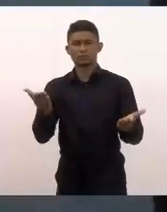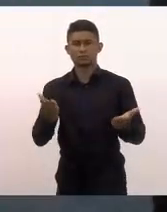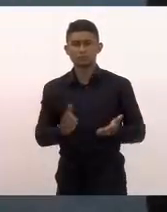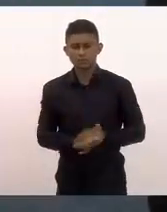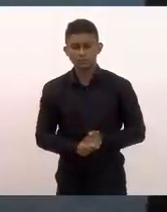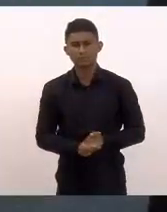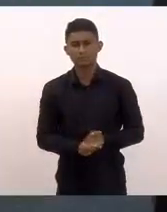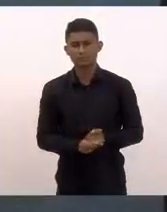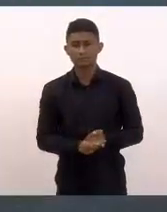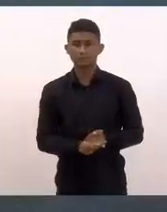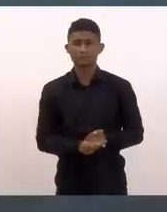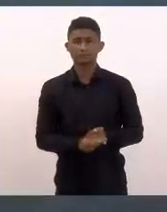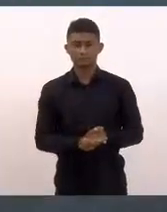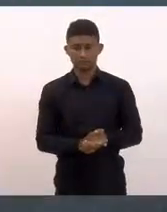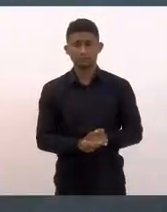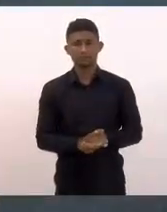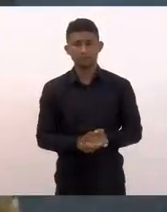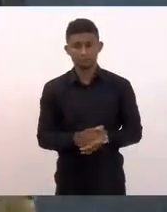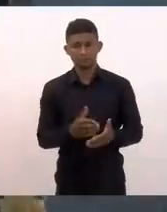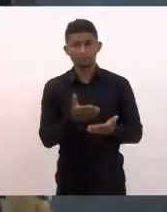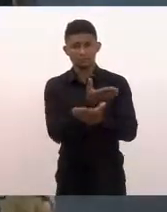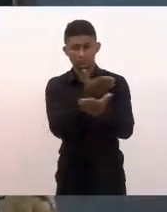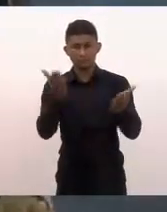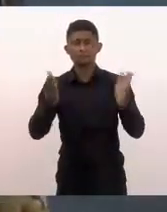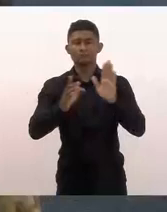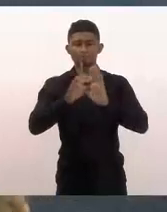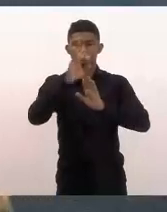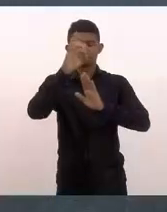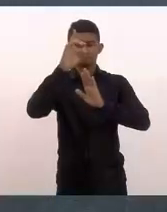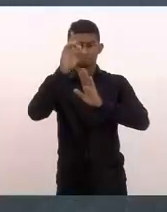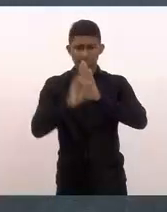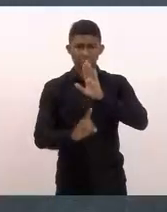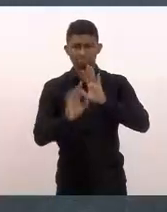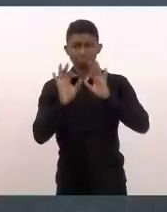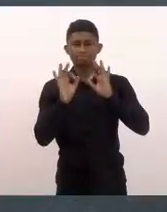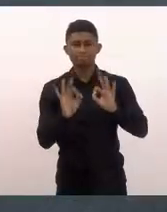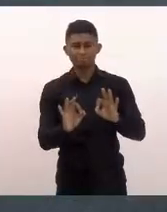contra vocês. E vocês têm o direito de se manifestar